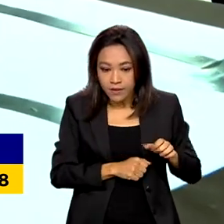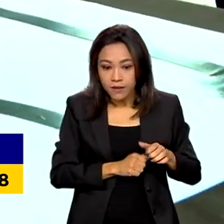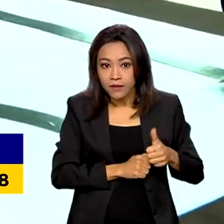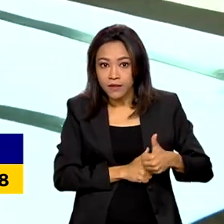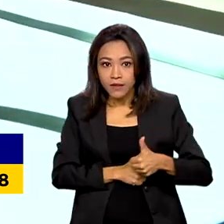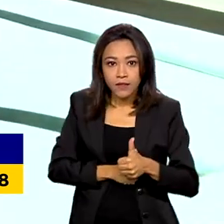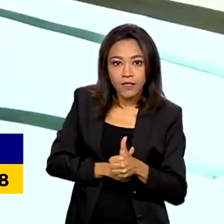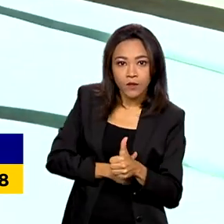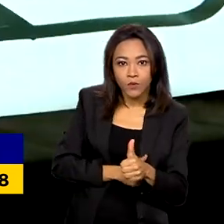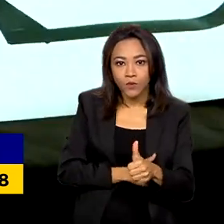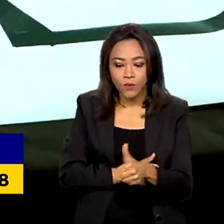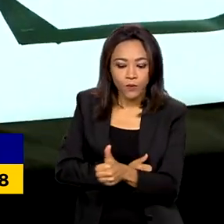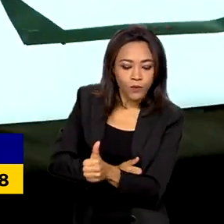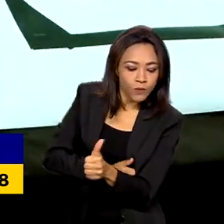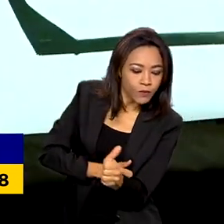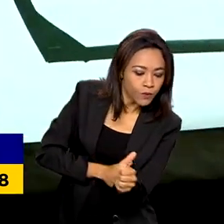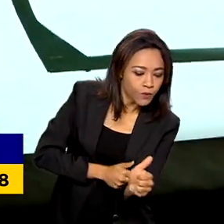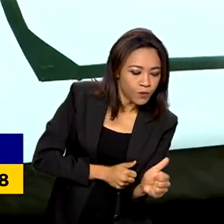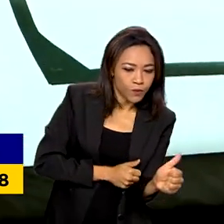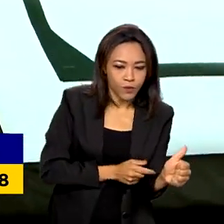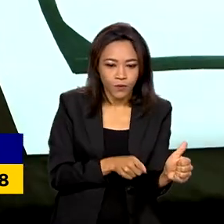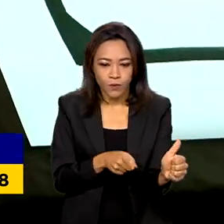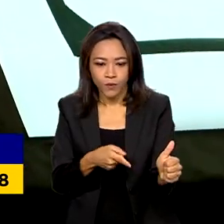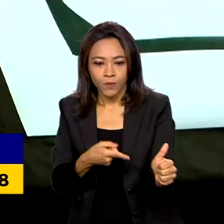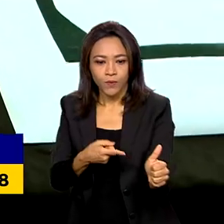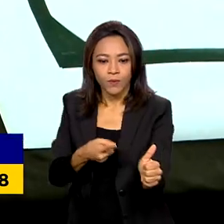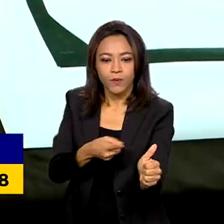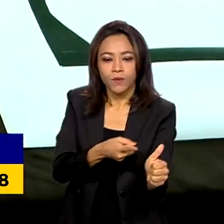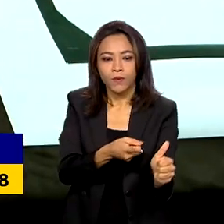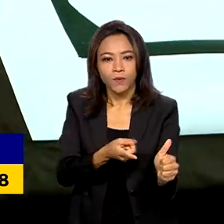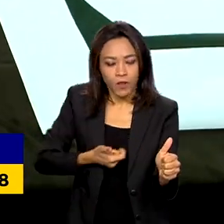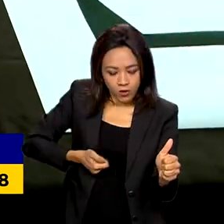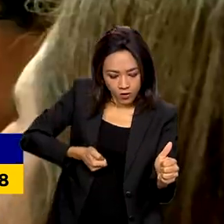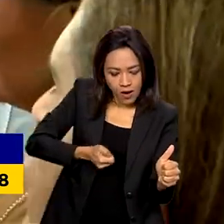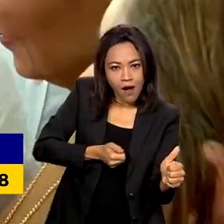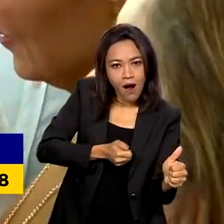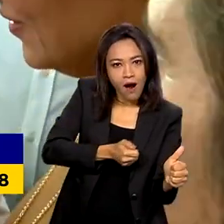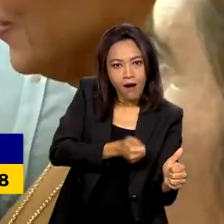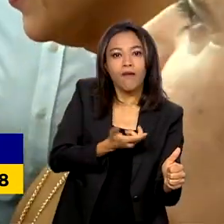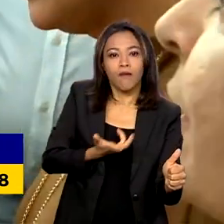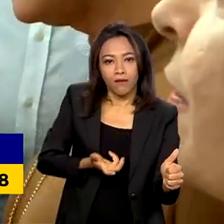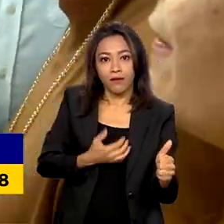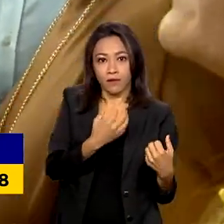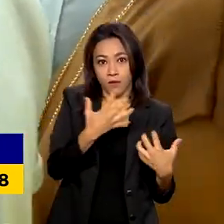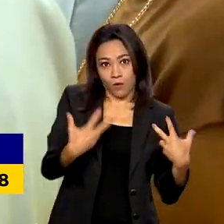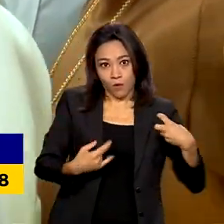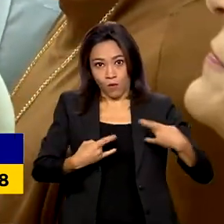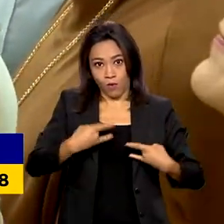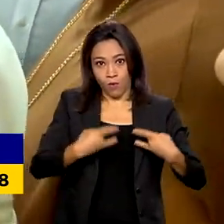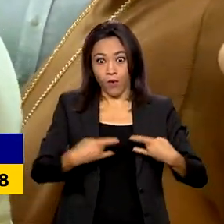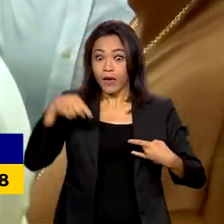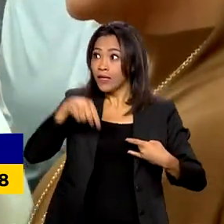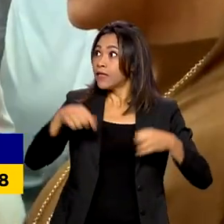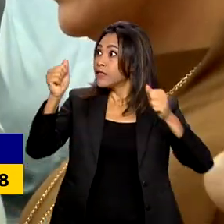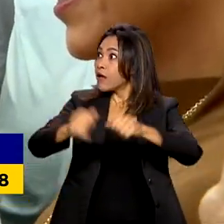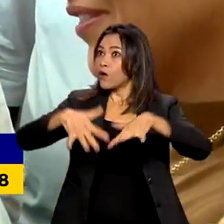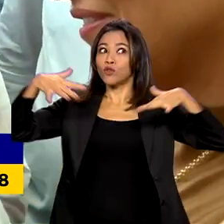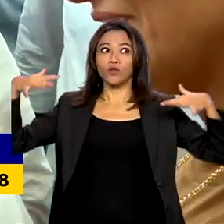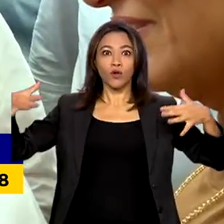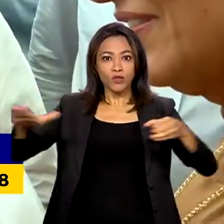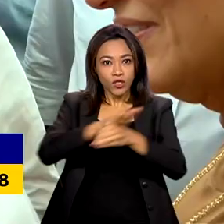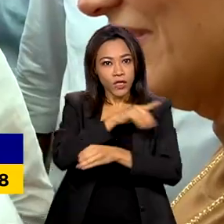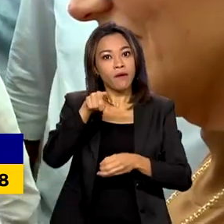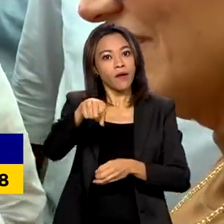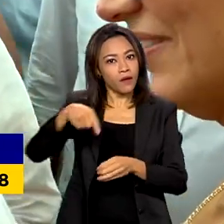estar seguindo a linha preta diante do sensor que a gente tem. E no auditório cheio de estudantes, deu um conselho